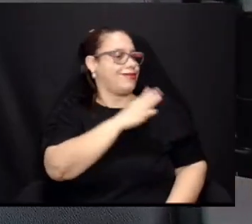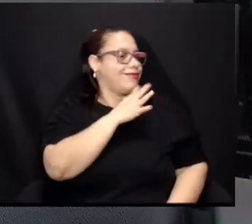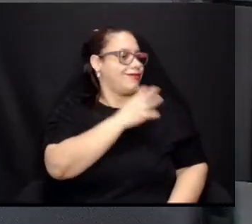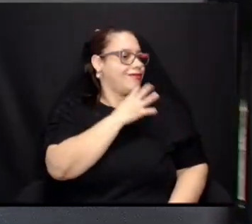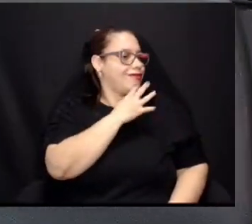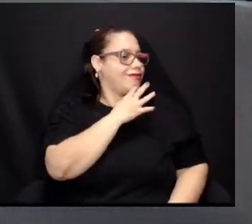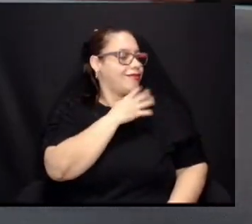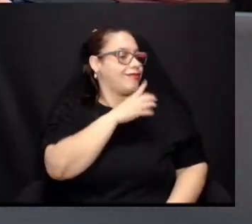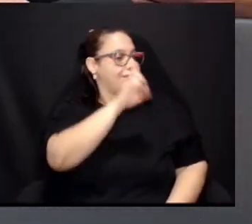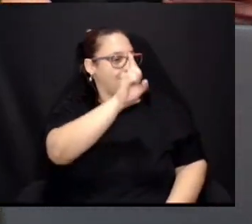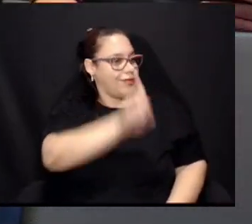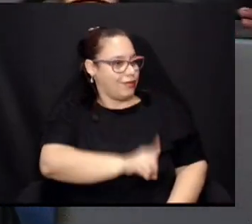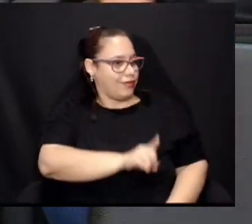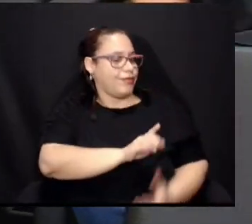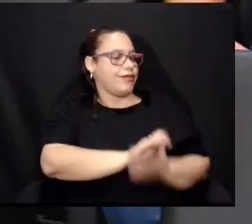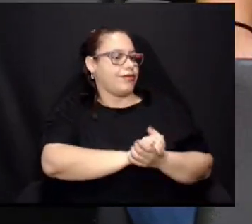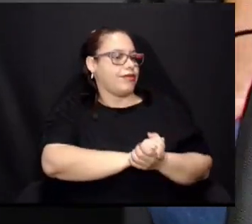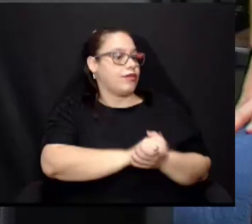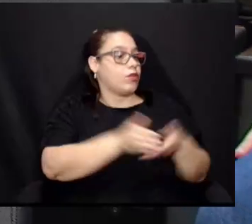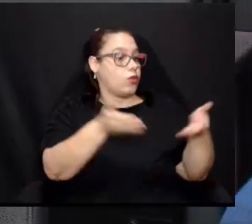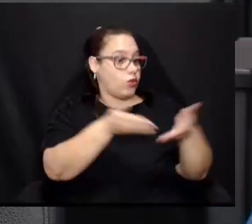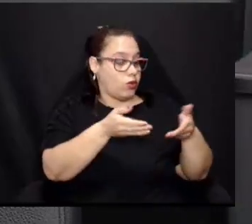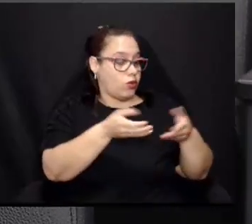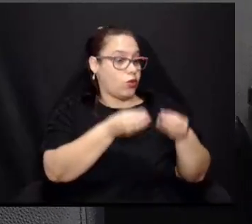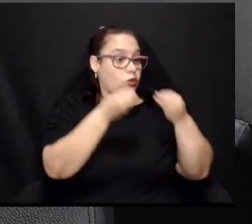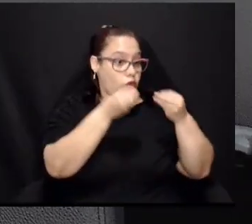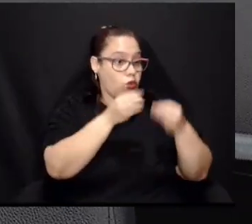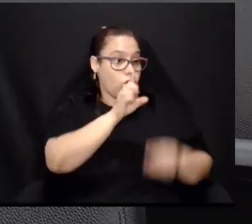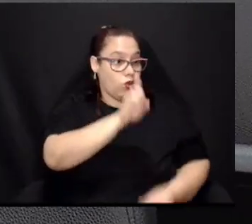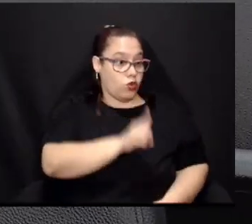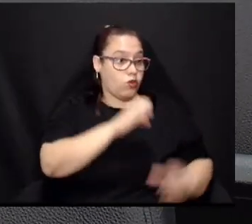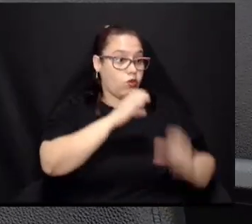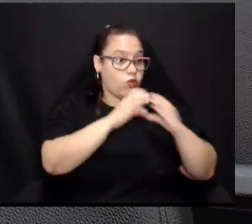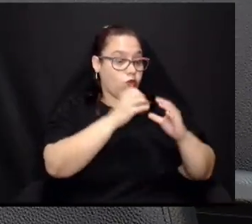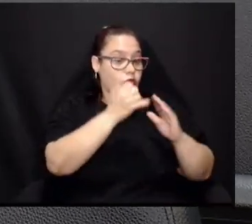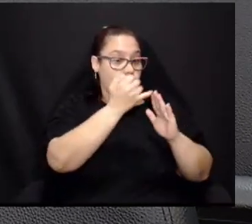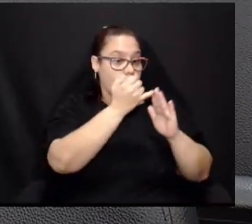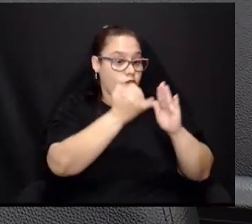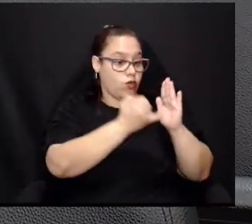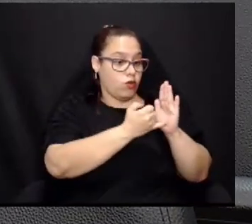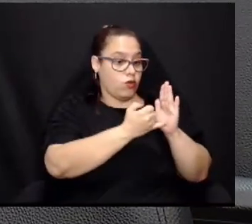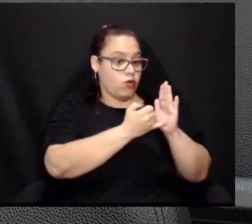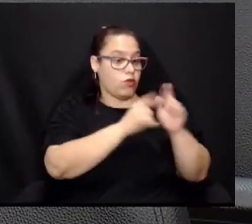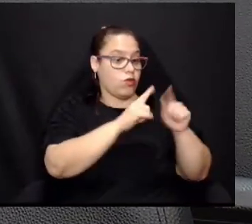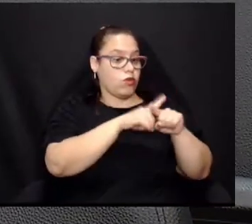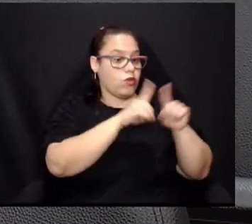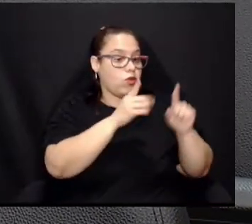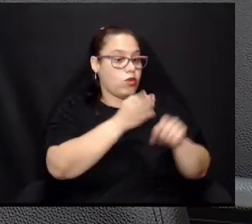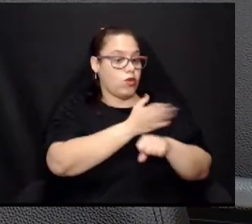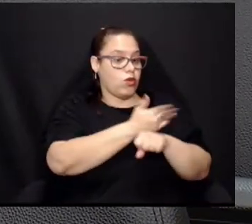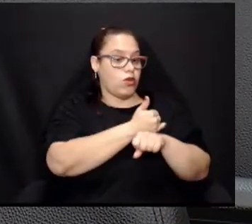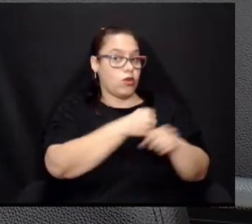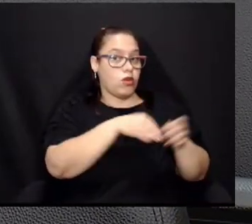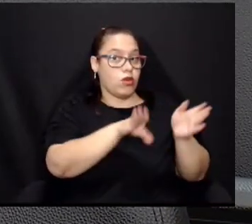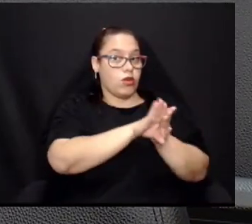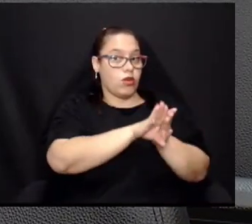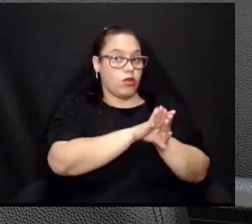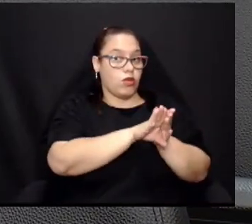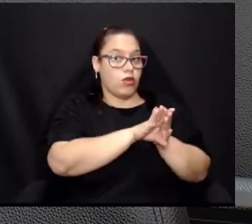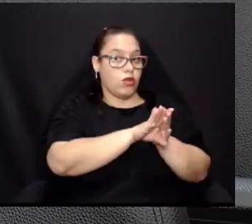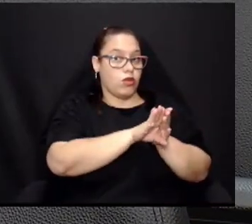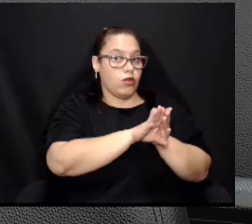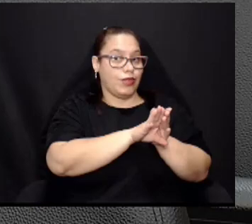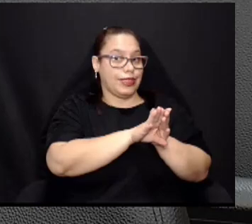diretoria. Hoje estou como diretor de Comunicação Institucional, mas antes de chegar aqui, teve um caminho aí de quase